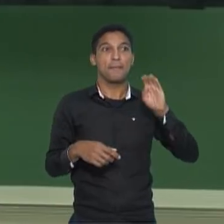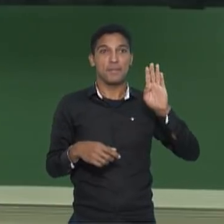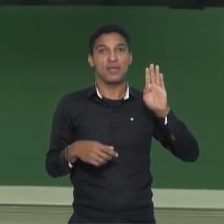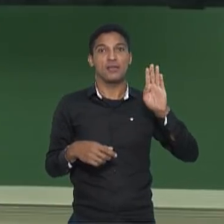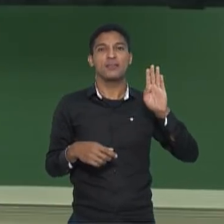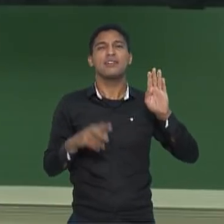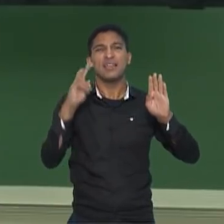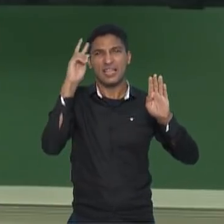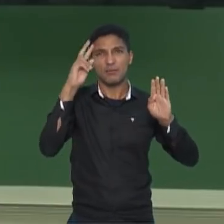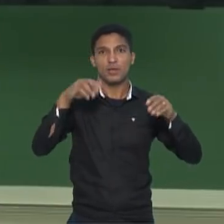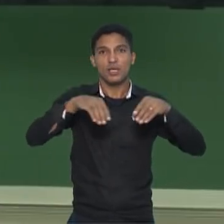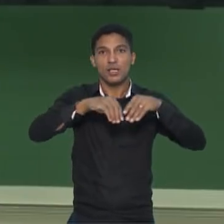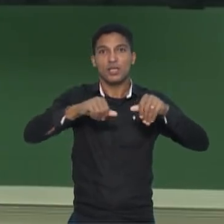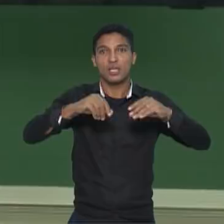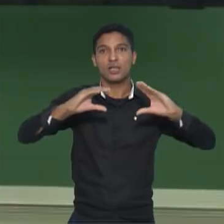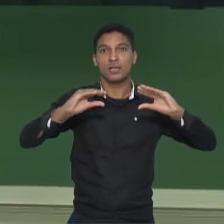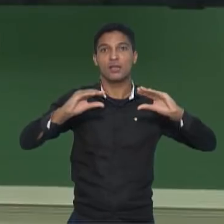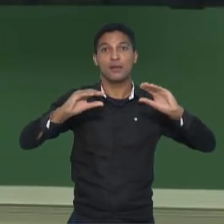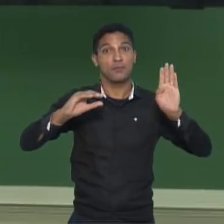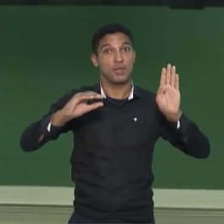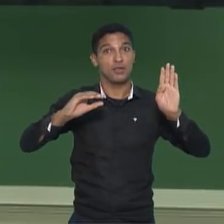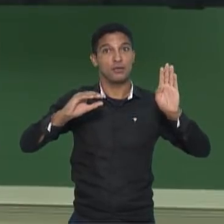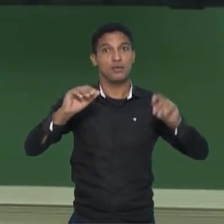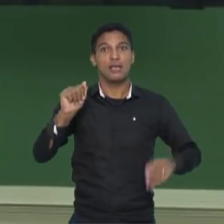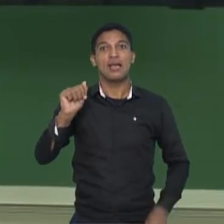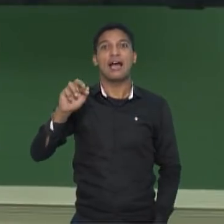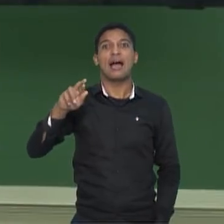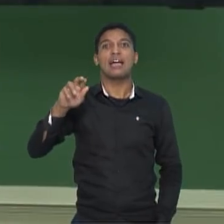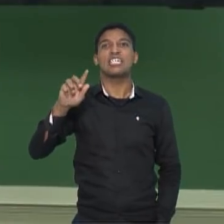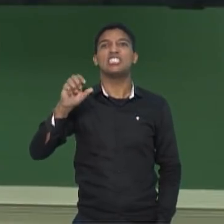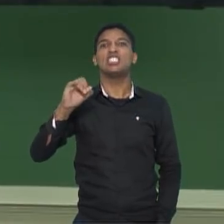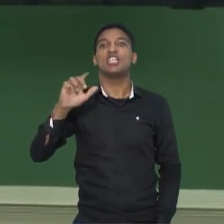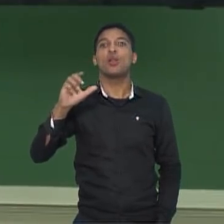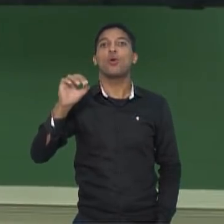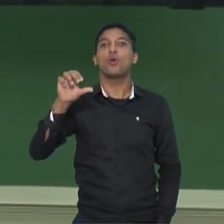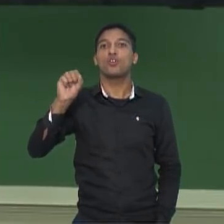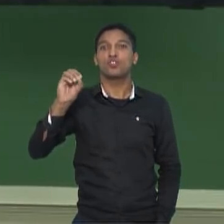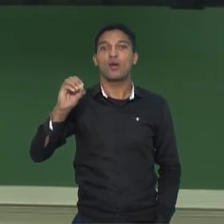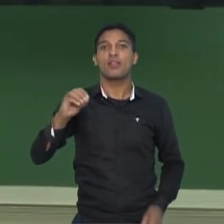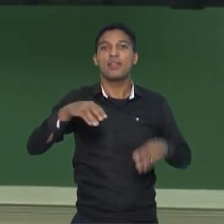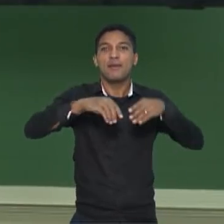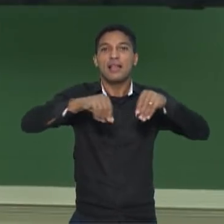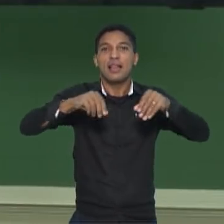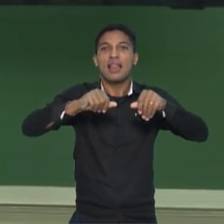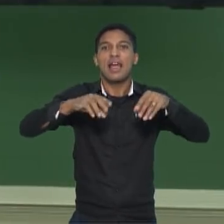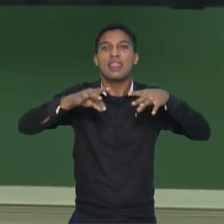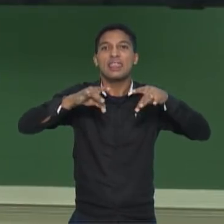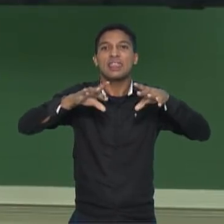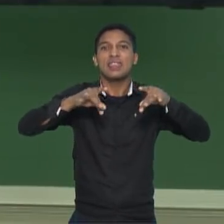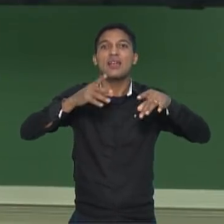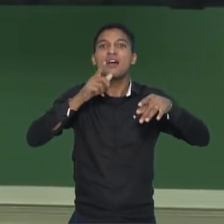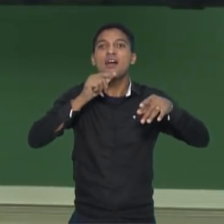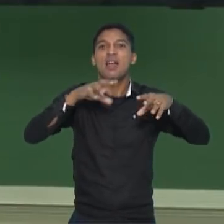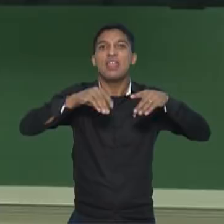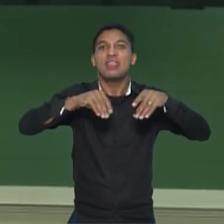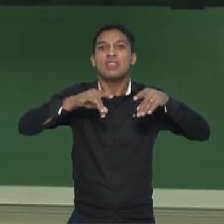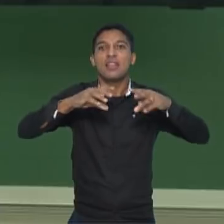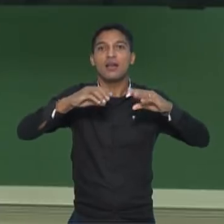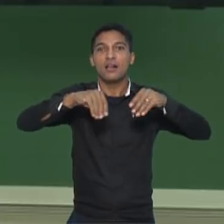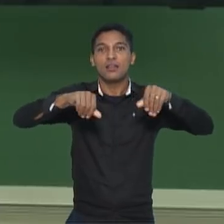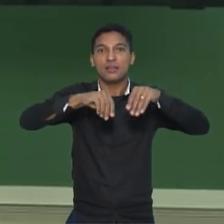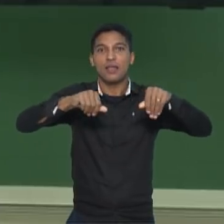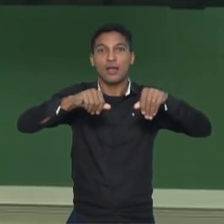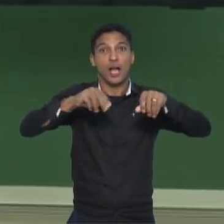que não seja um solo bom, dependendo da composição química da rocha, ele é maravilhoso. Lembram da terra roxa? Só que